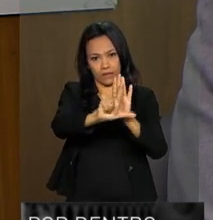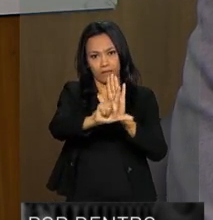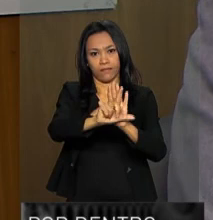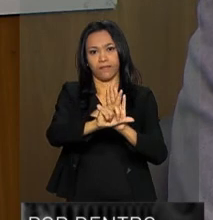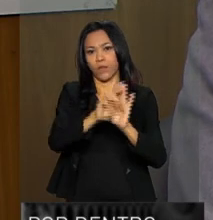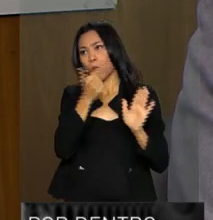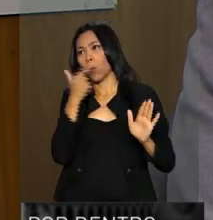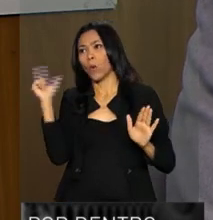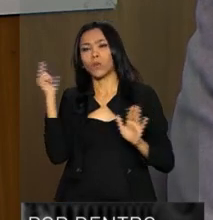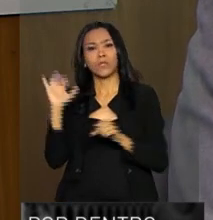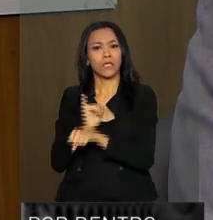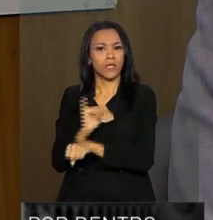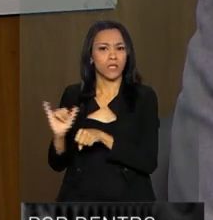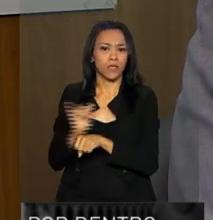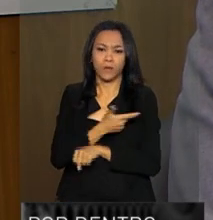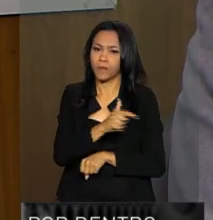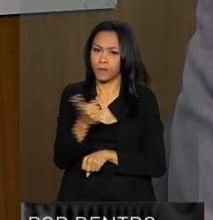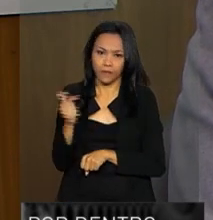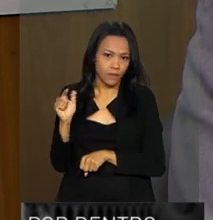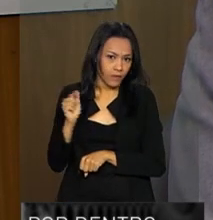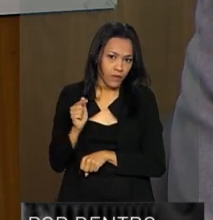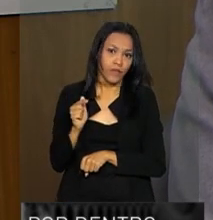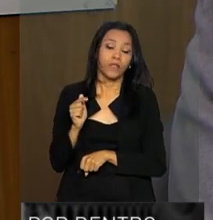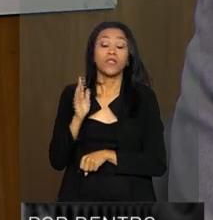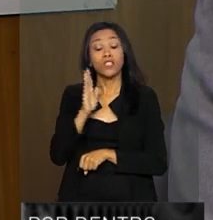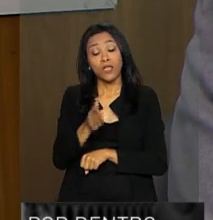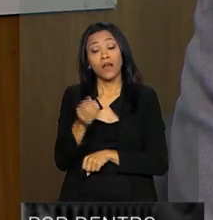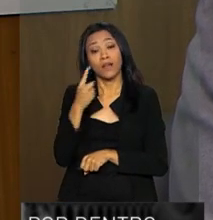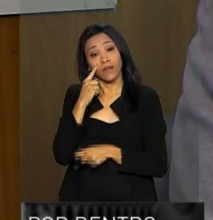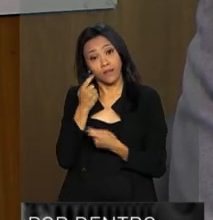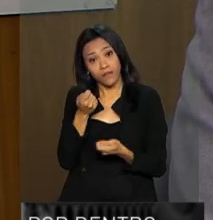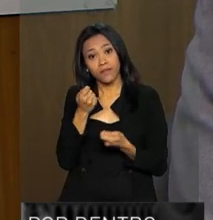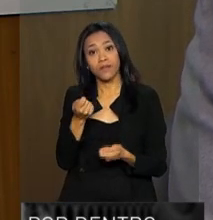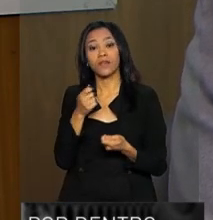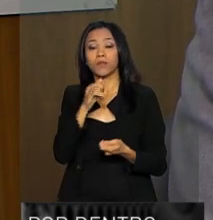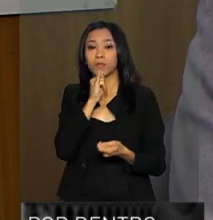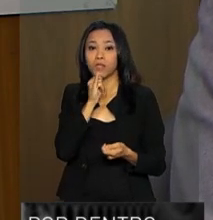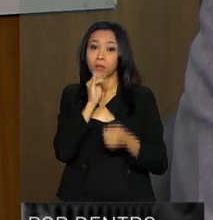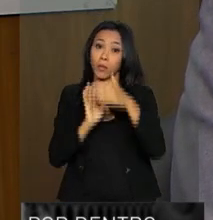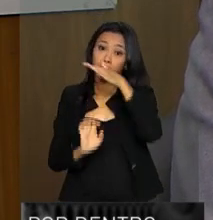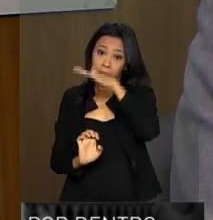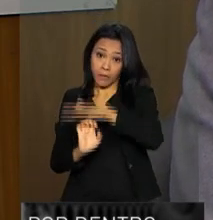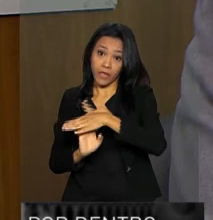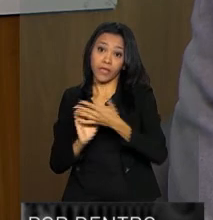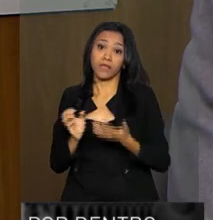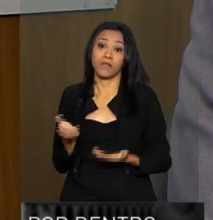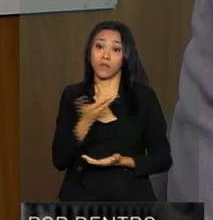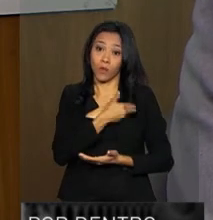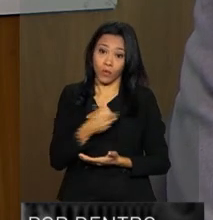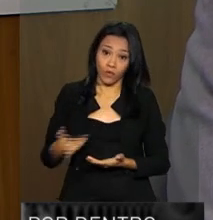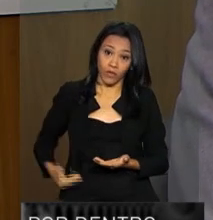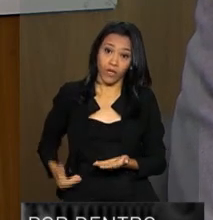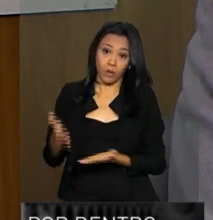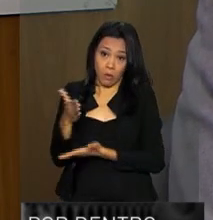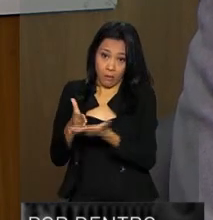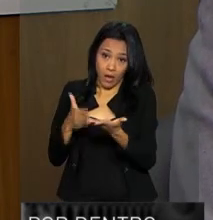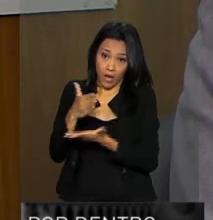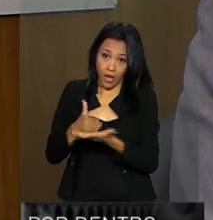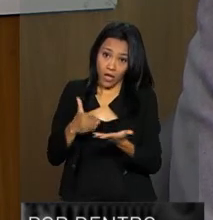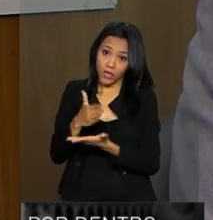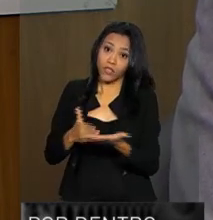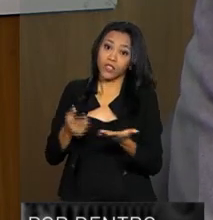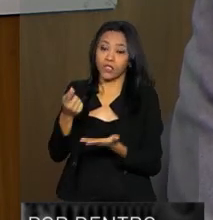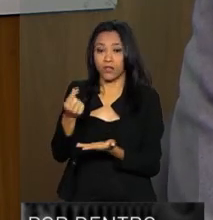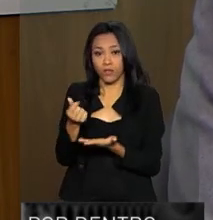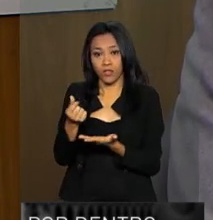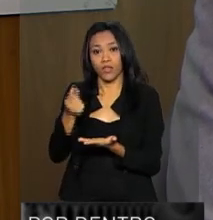por meio é de um patrocínio a empresa estatal parte do recurso seria é de marketing